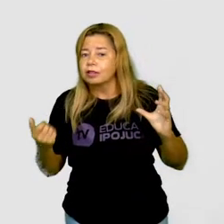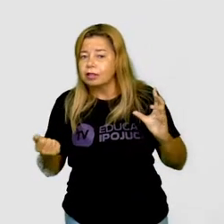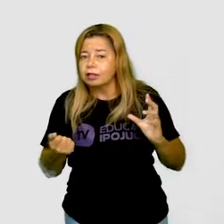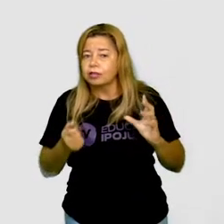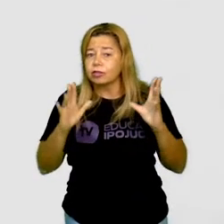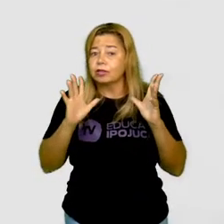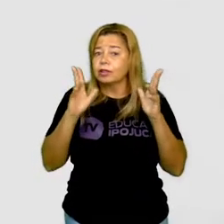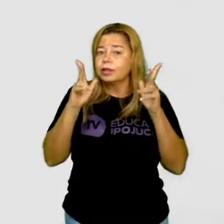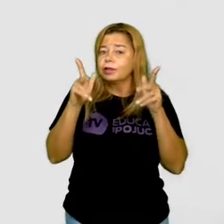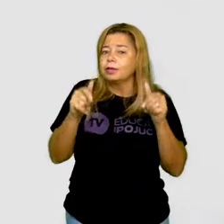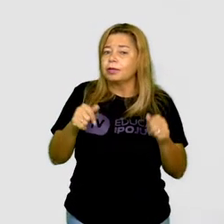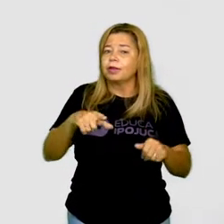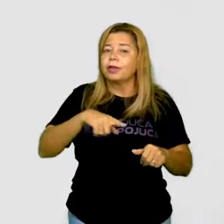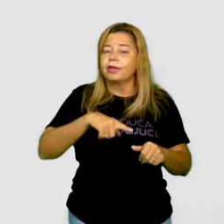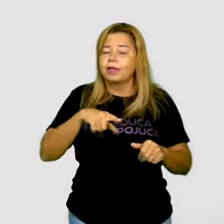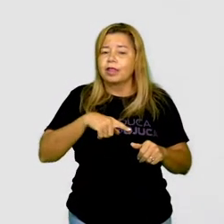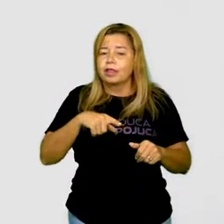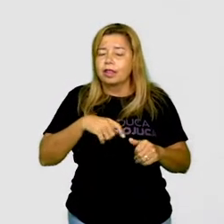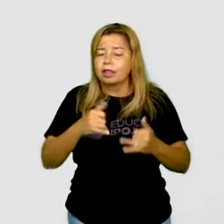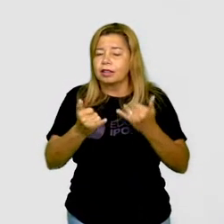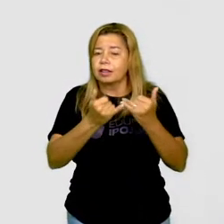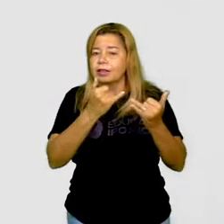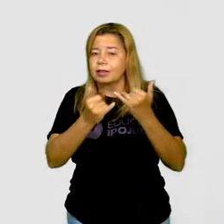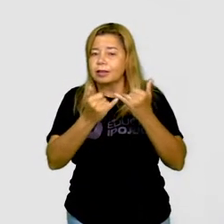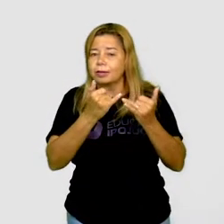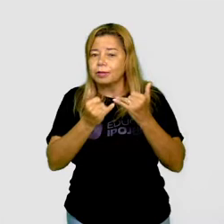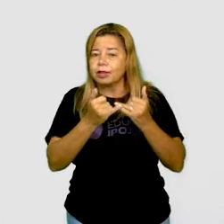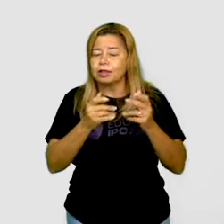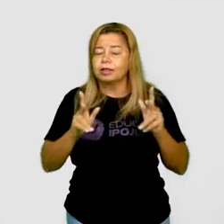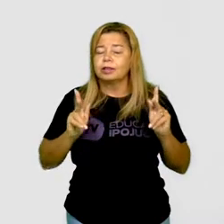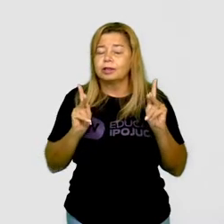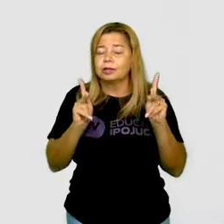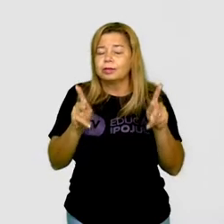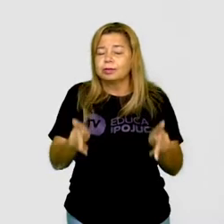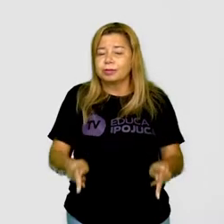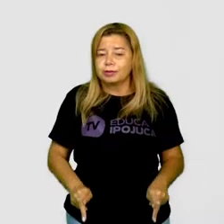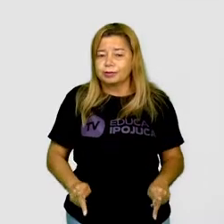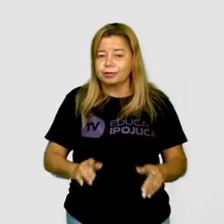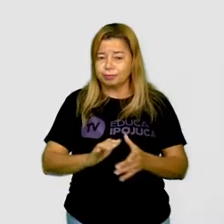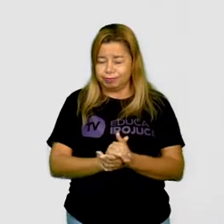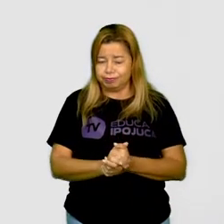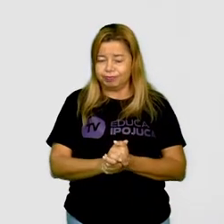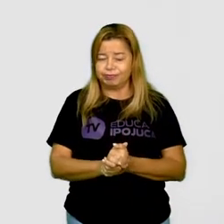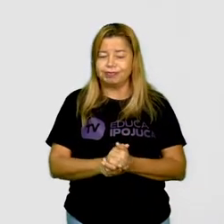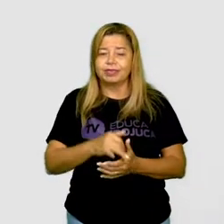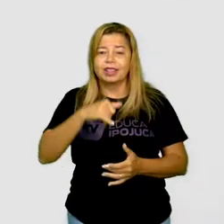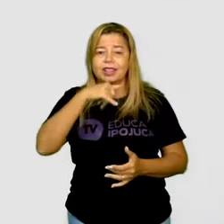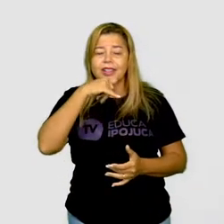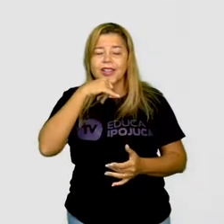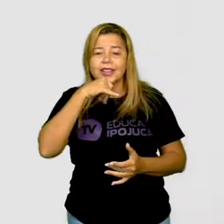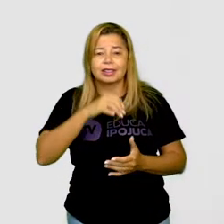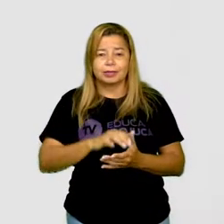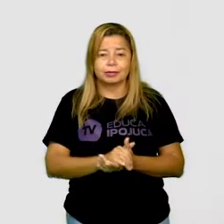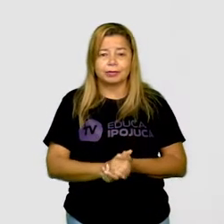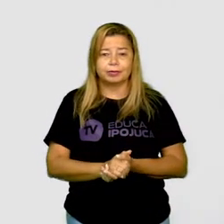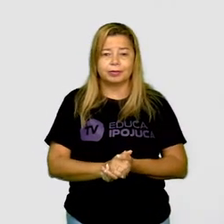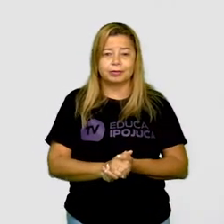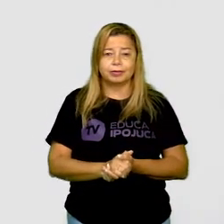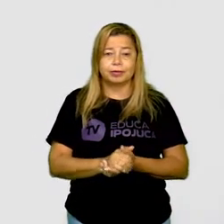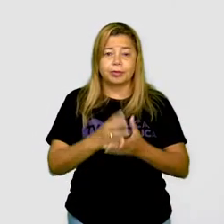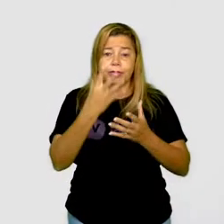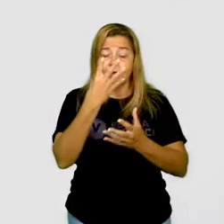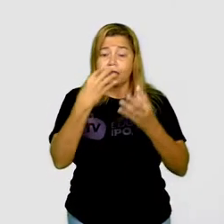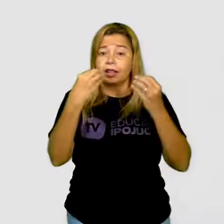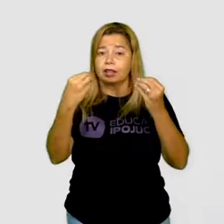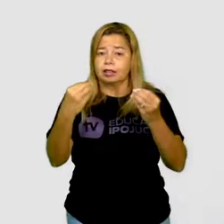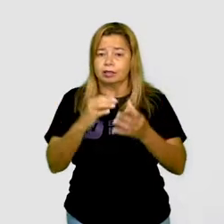que também pode ser semelhante às características humanas? Por exemplo, a raposa ela tem aí a fama